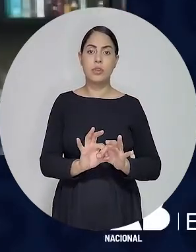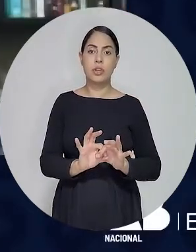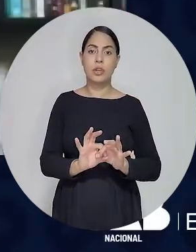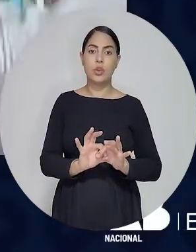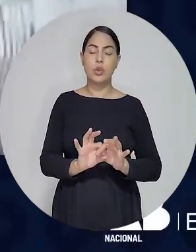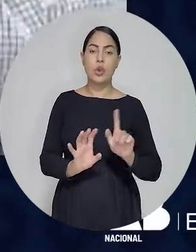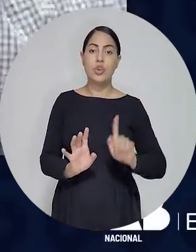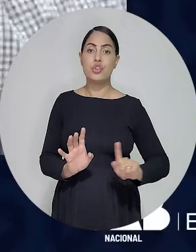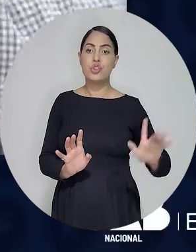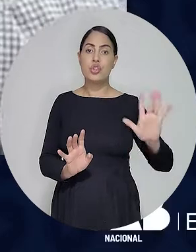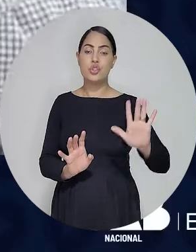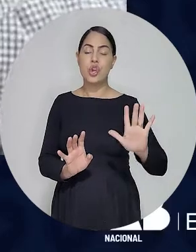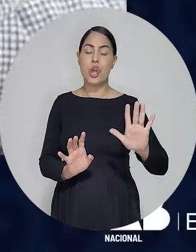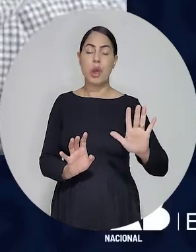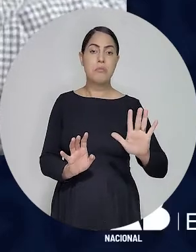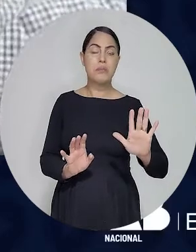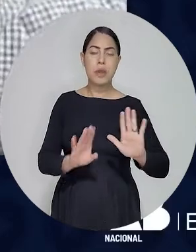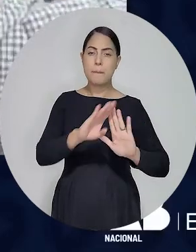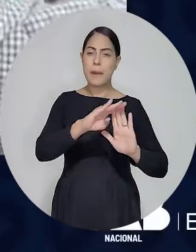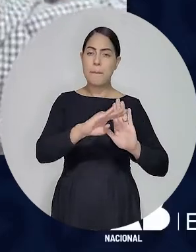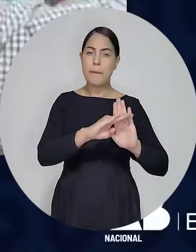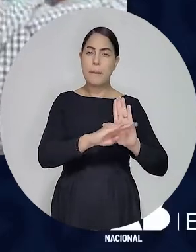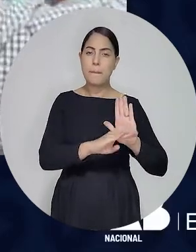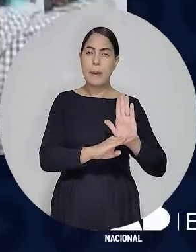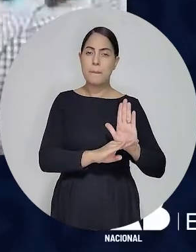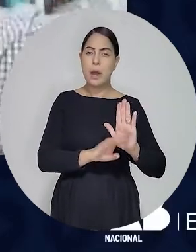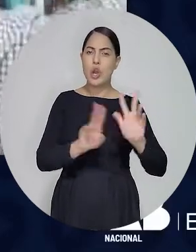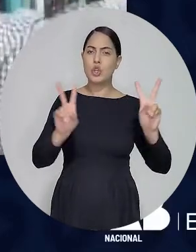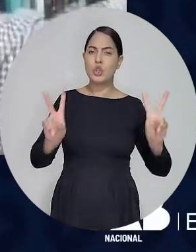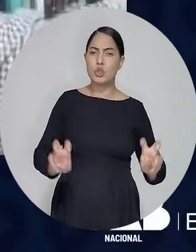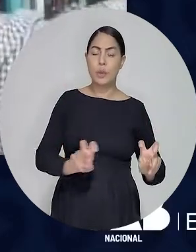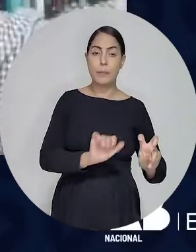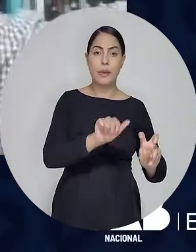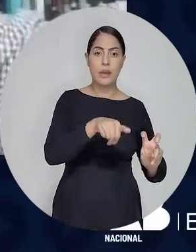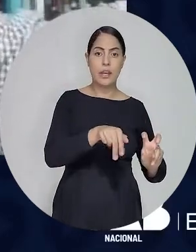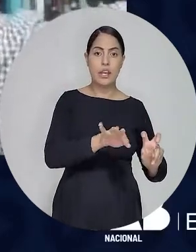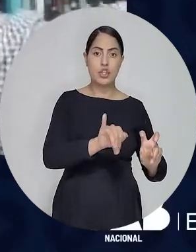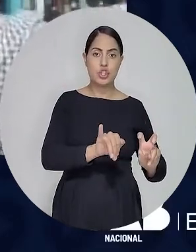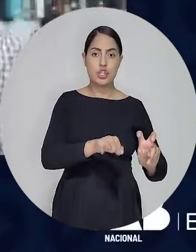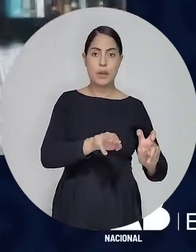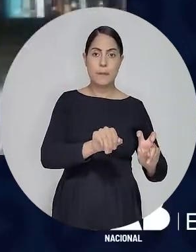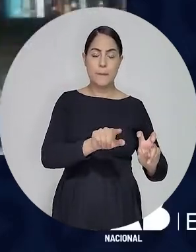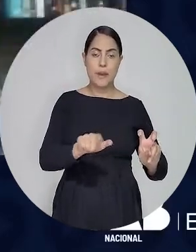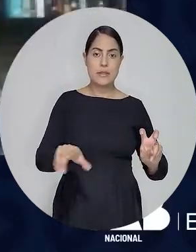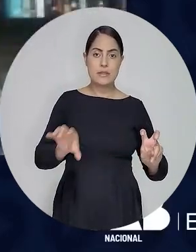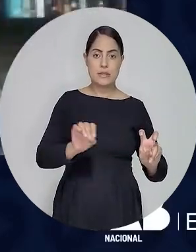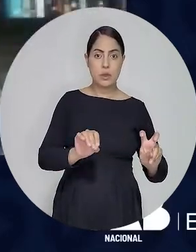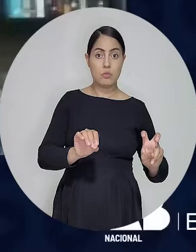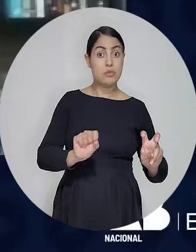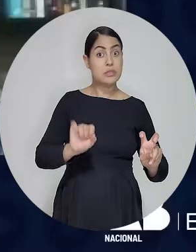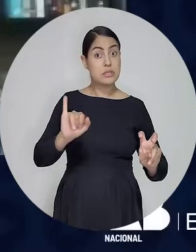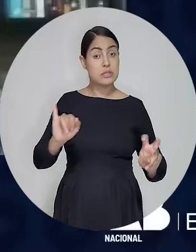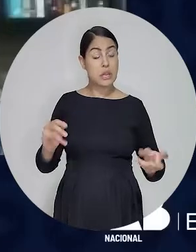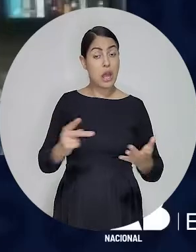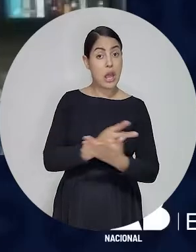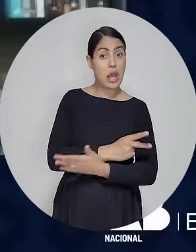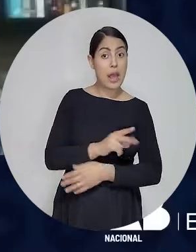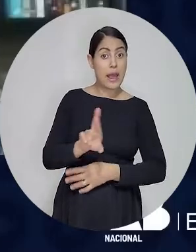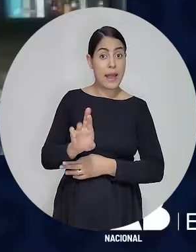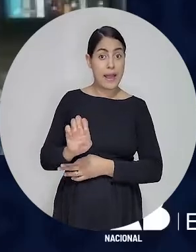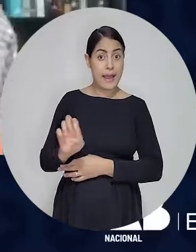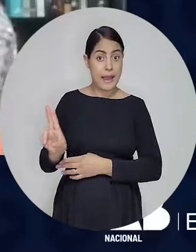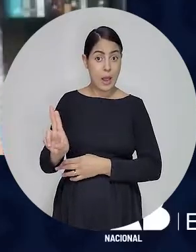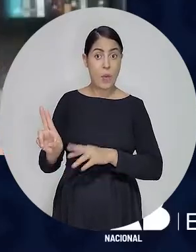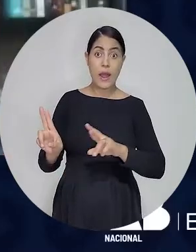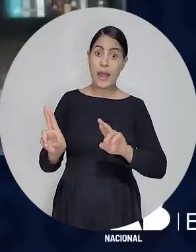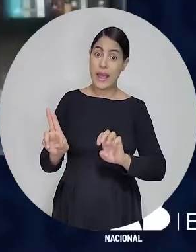geral que prevê lá, né, a dispensa generalizada da intimação do réu revel. Ou seja, se você